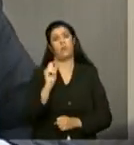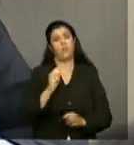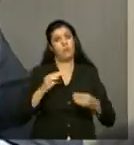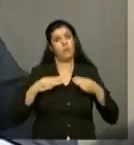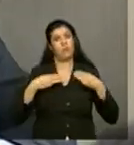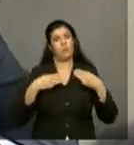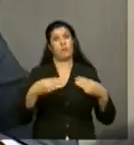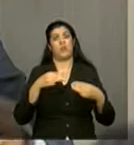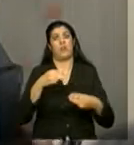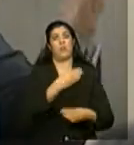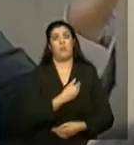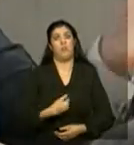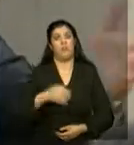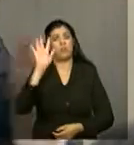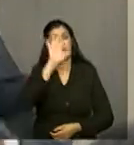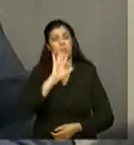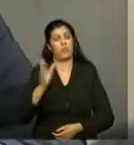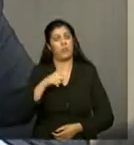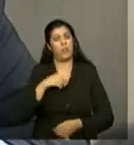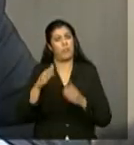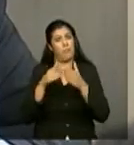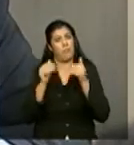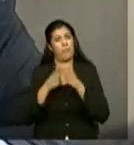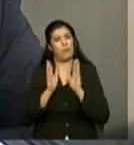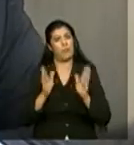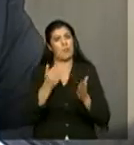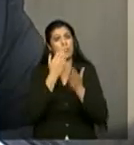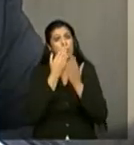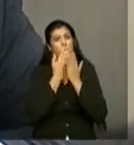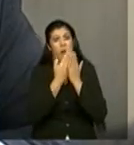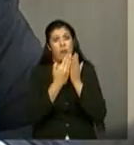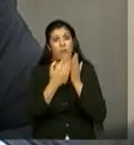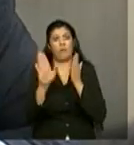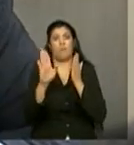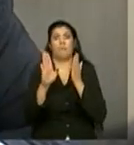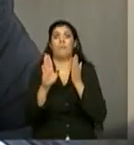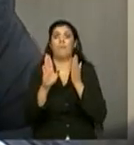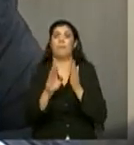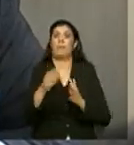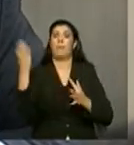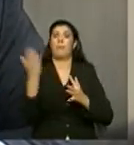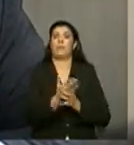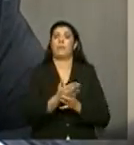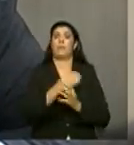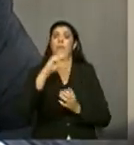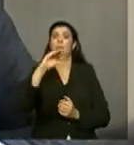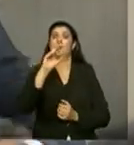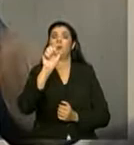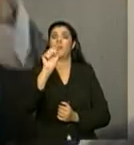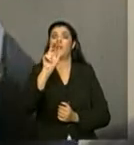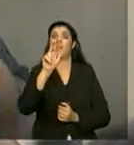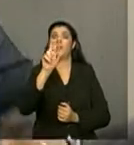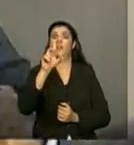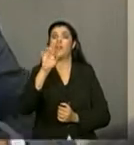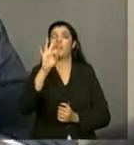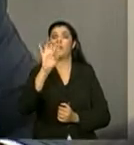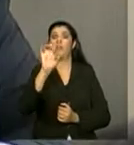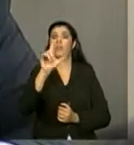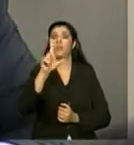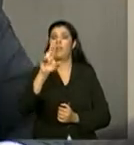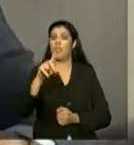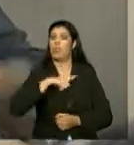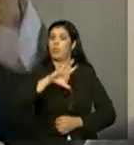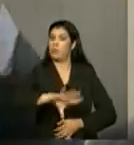público já foi solicitado abrir uma ação cautelar em nome do brasil com a coragem suficiente